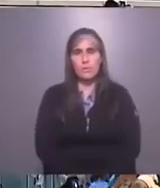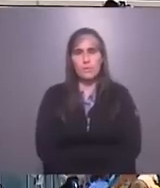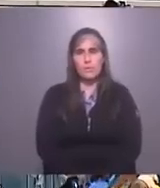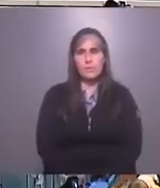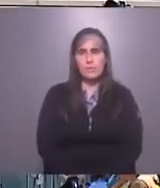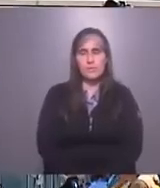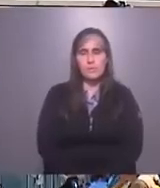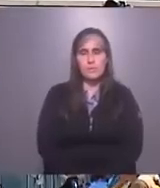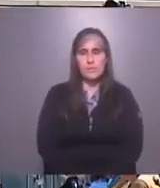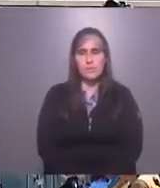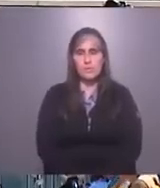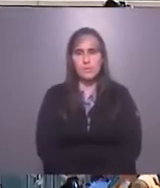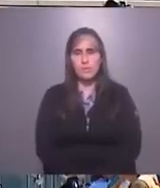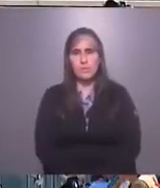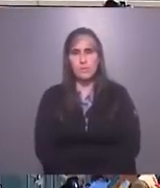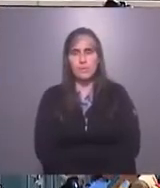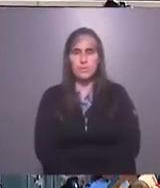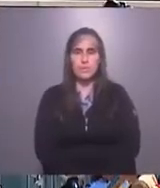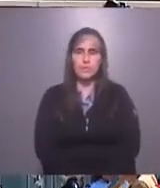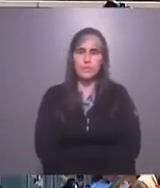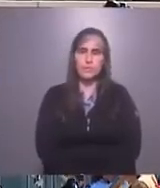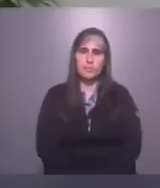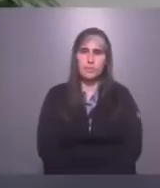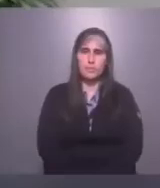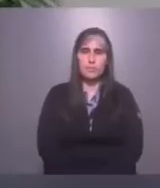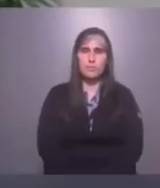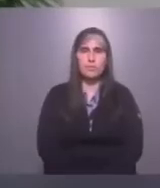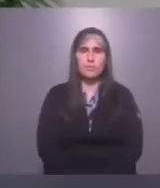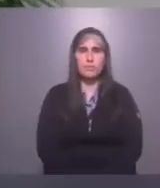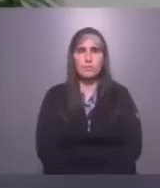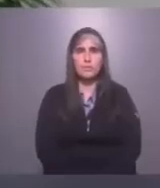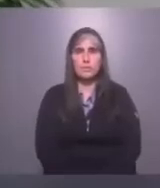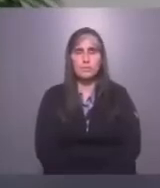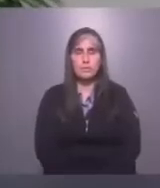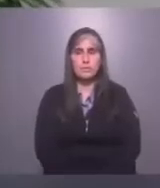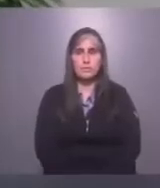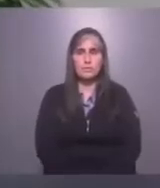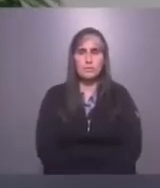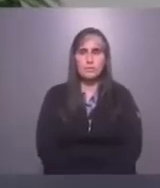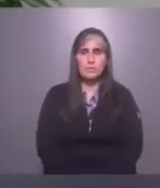Thank you.